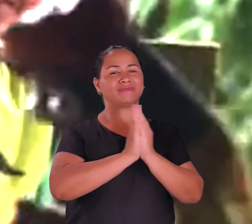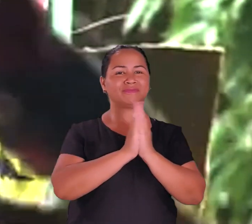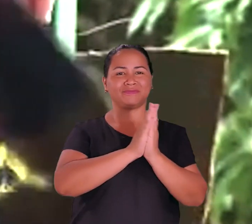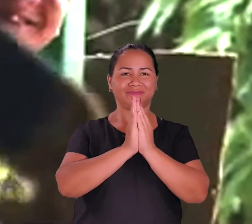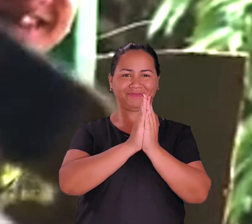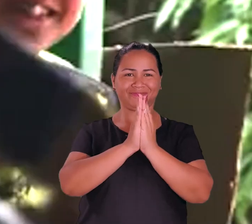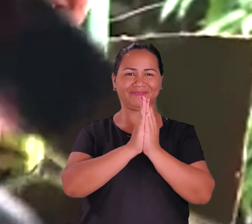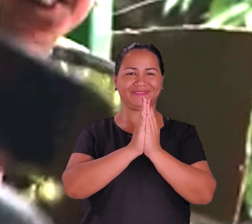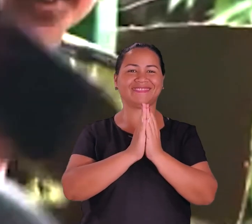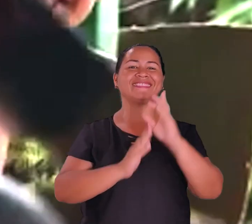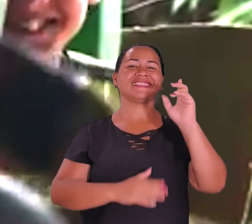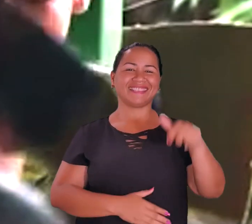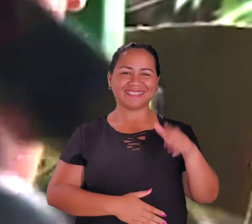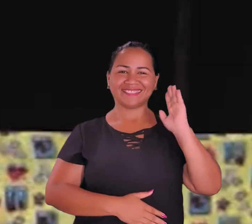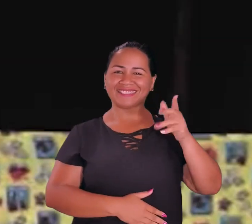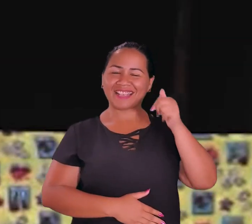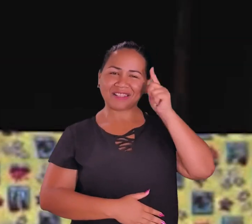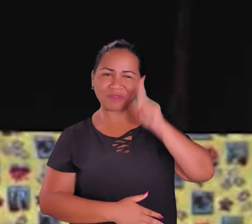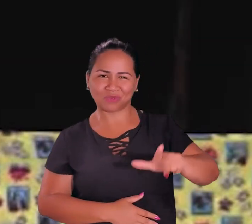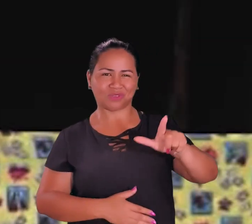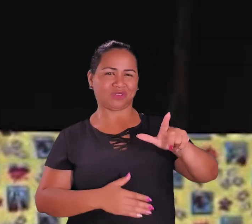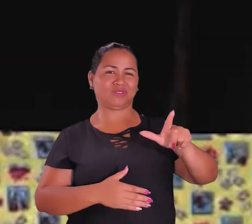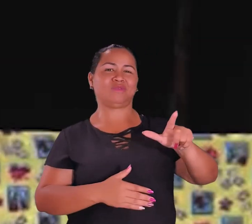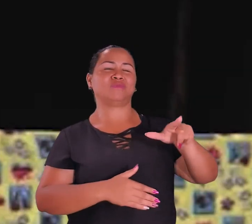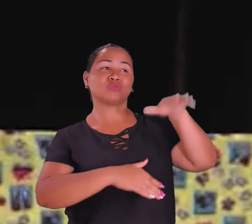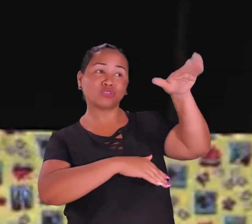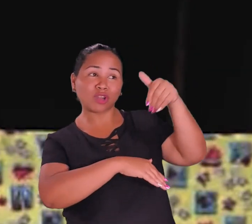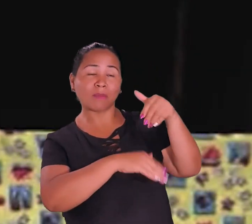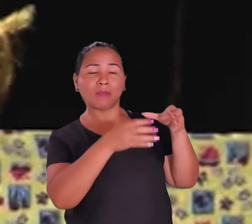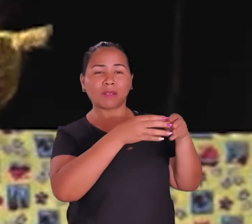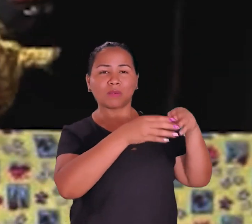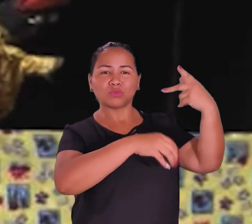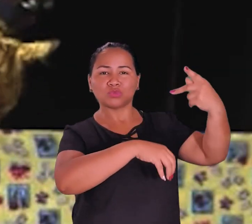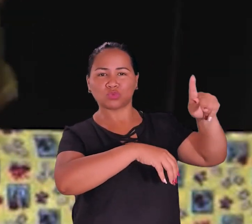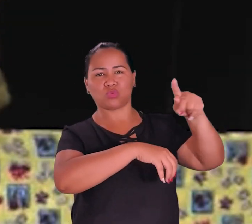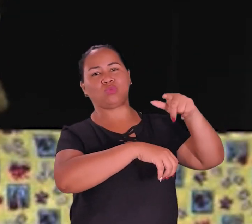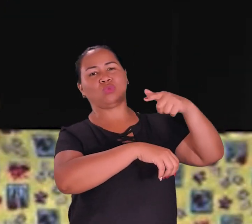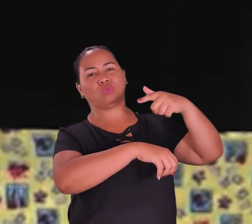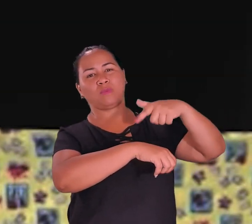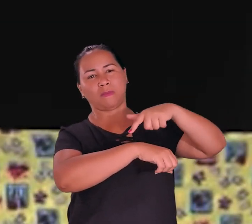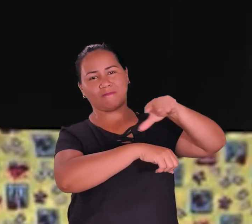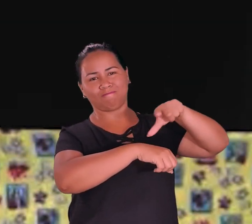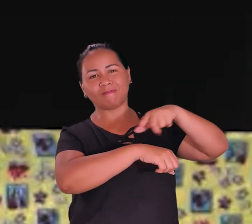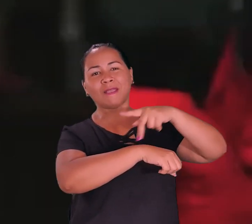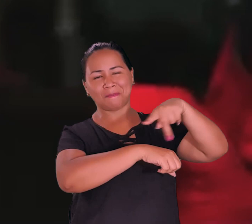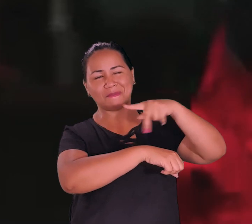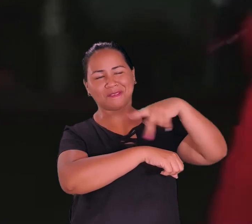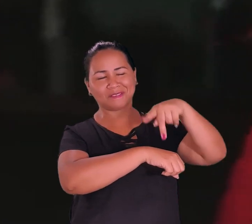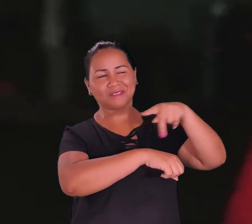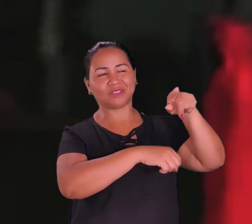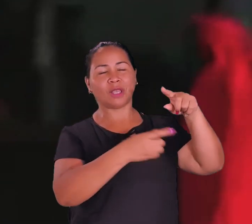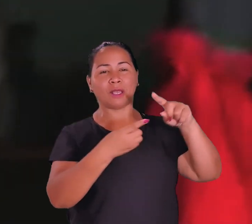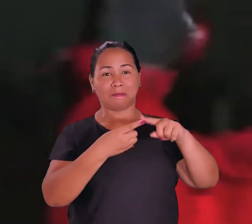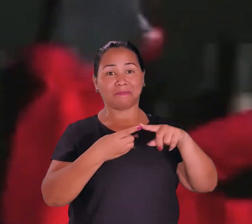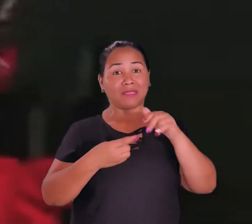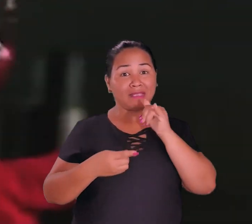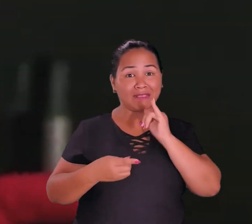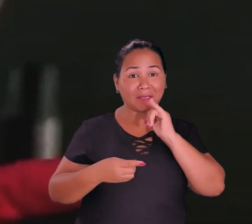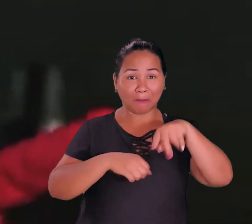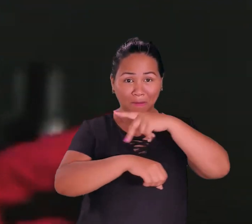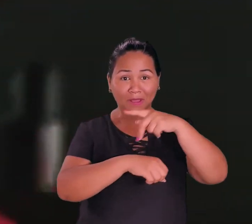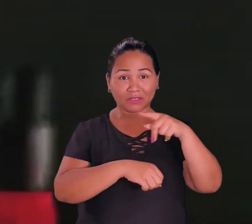um festival que a gente já conseguiu trazer grupos de outros países. A gente já trouxe grupos do México, do Chile,